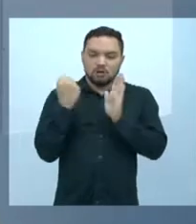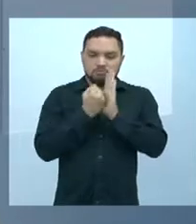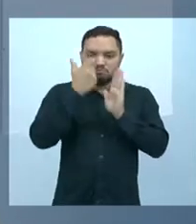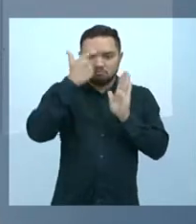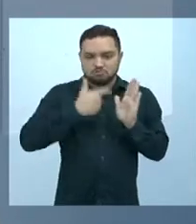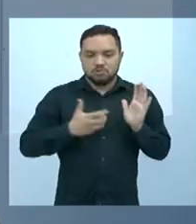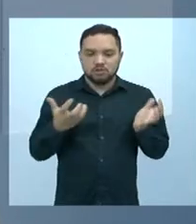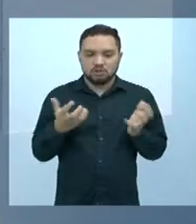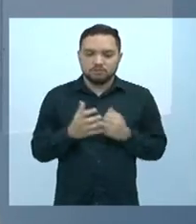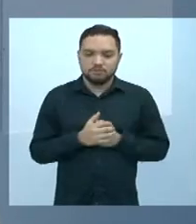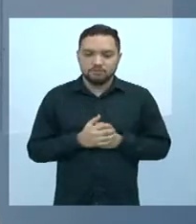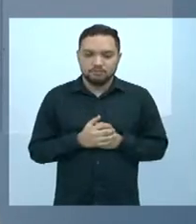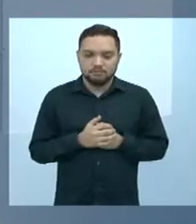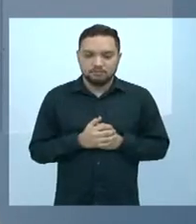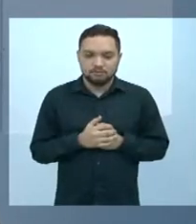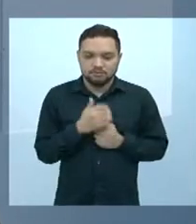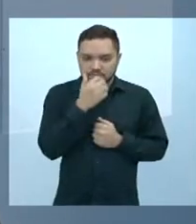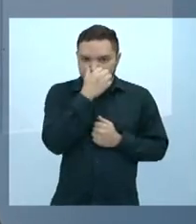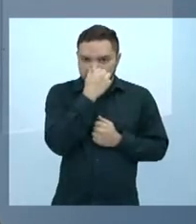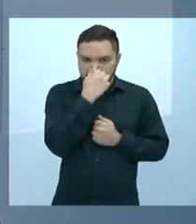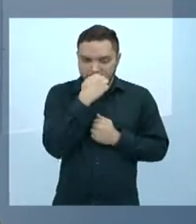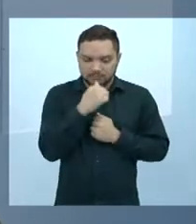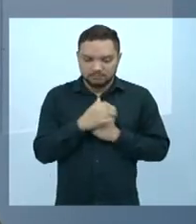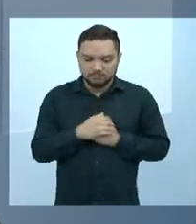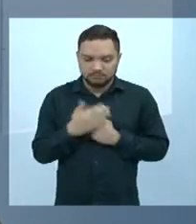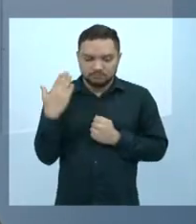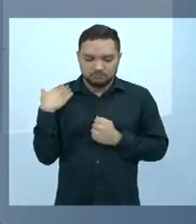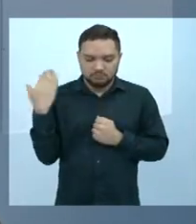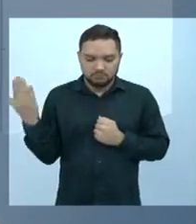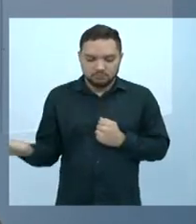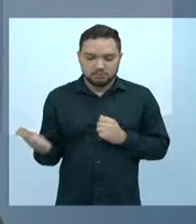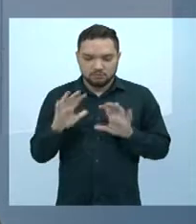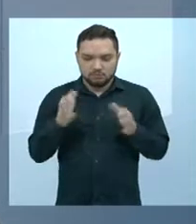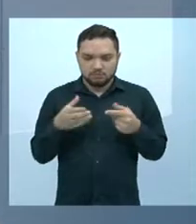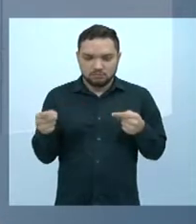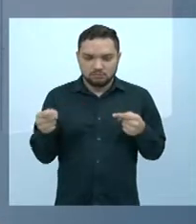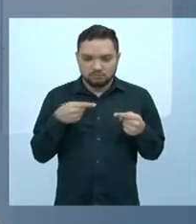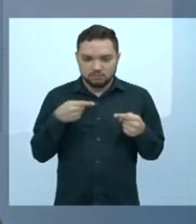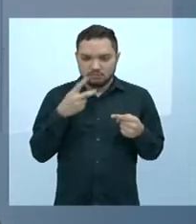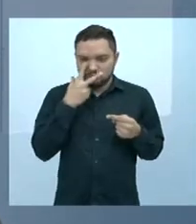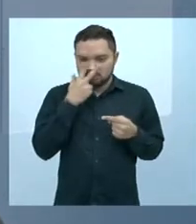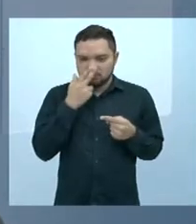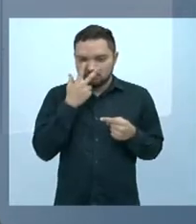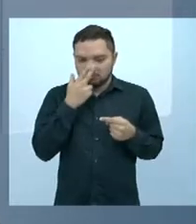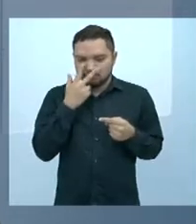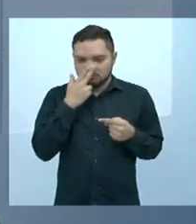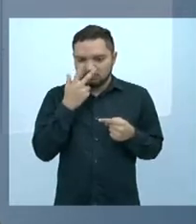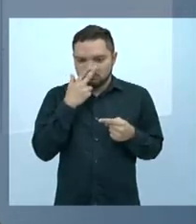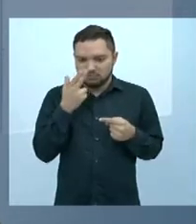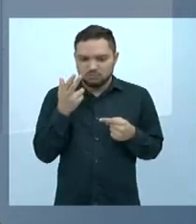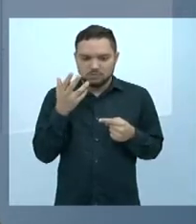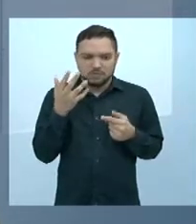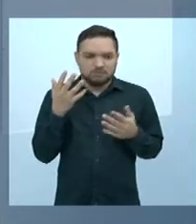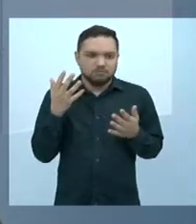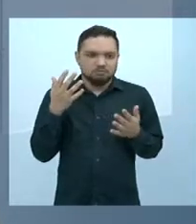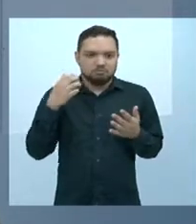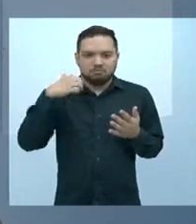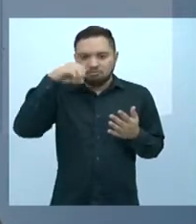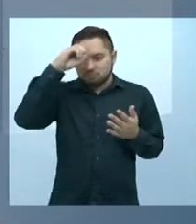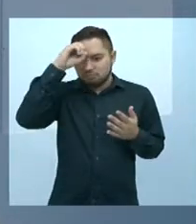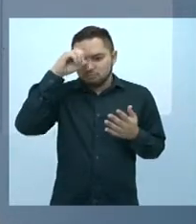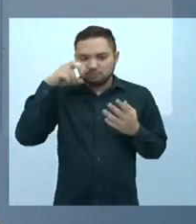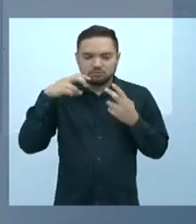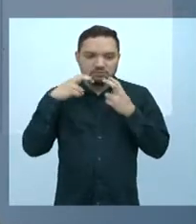outro lado, eu acho que as forças de oposição estão perdidas, gritando muito,